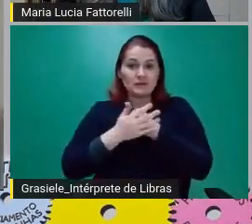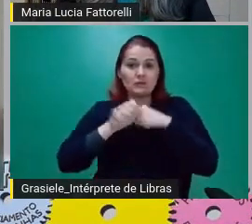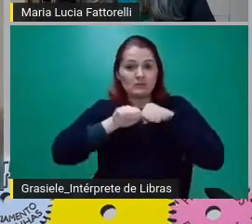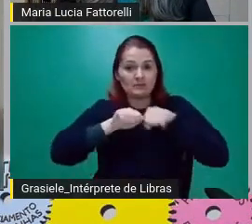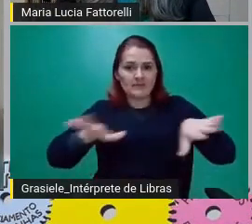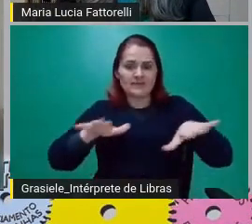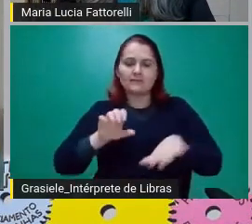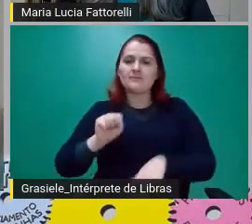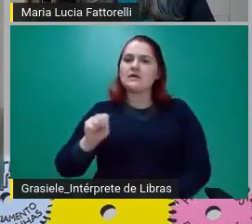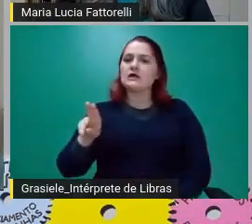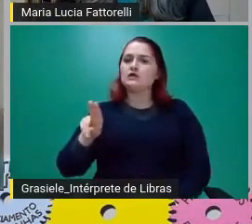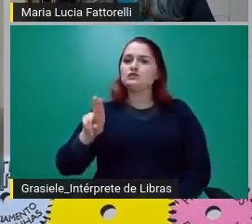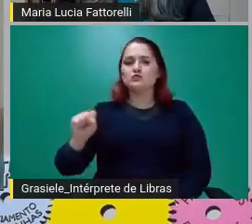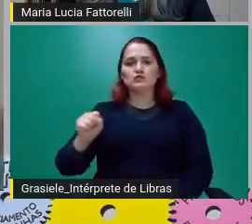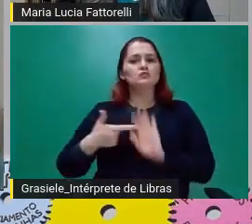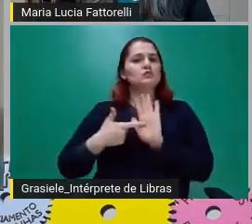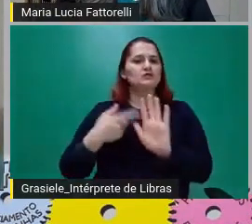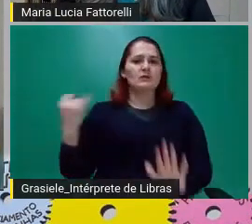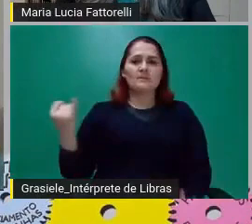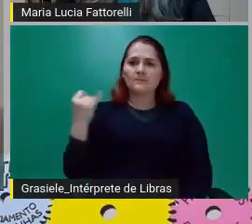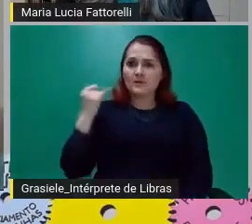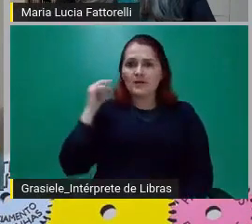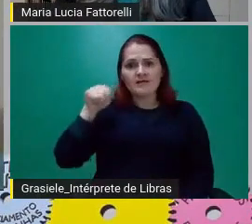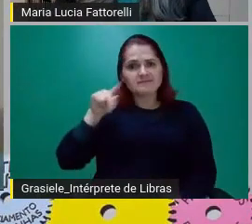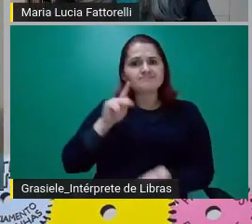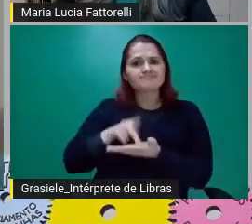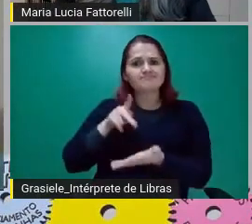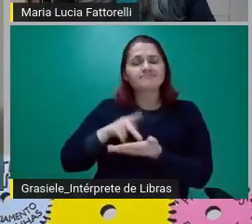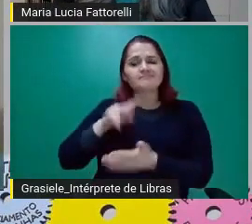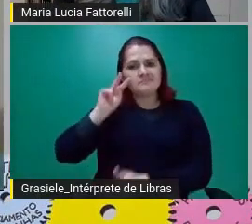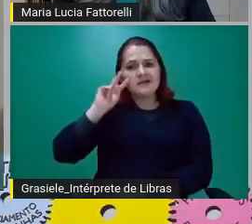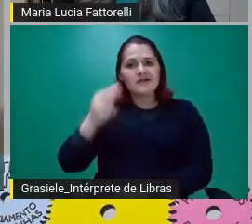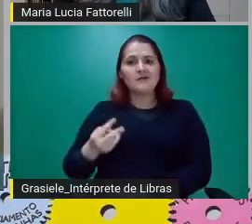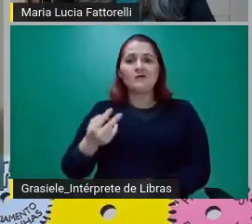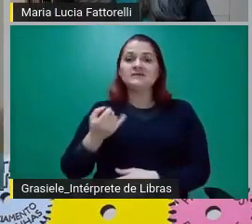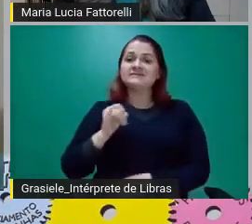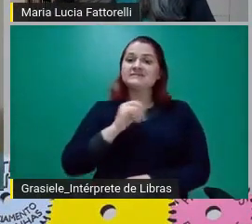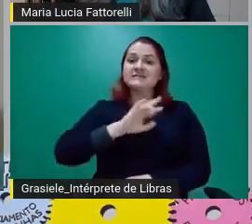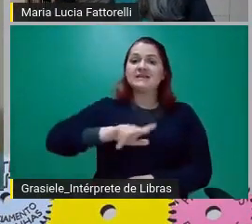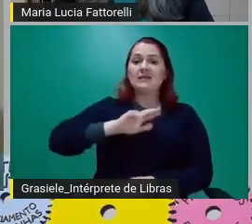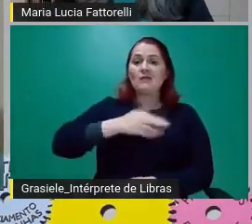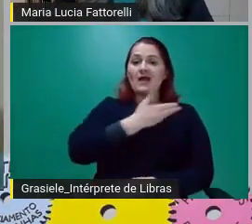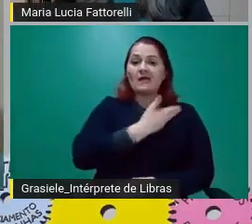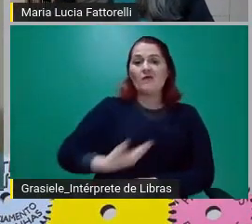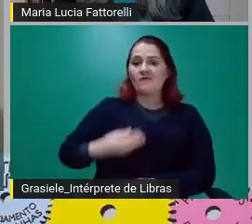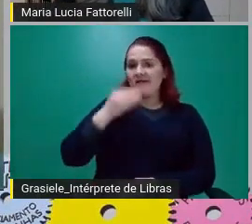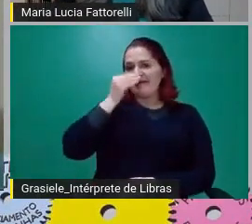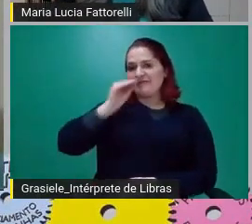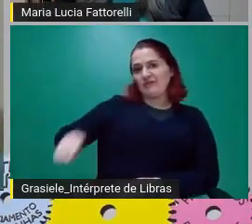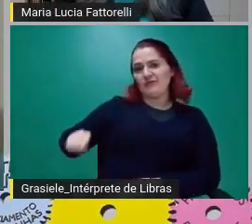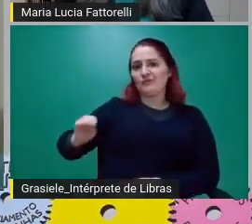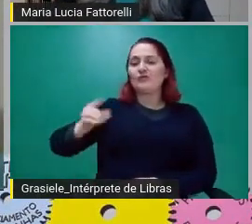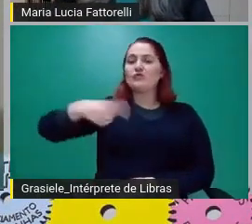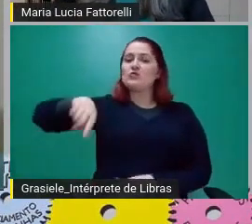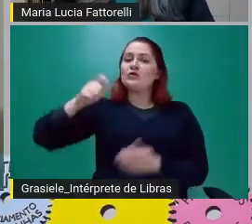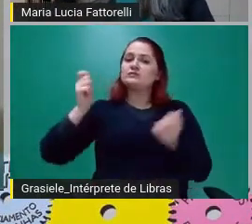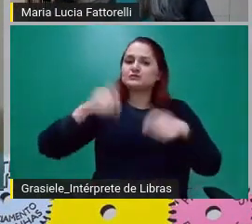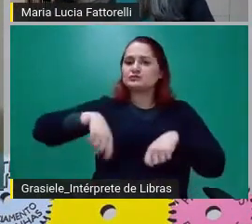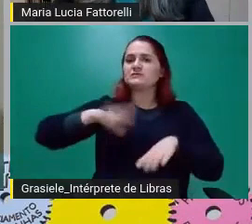já estaríamos aí, já teríamos atingido uma cobertura vacinal mínima aí de